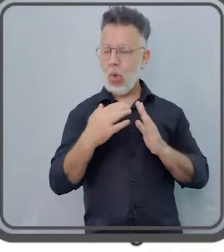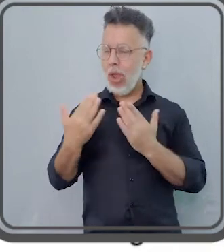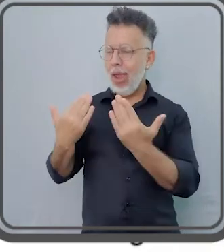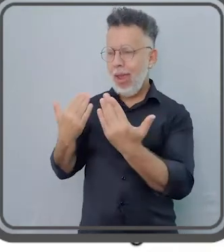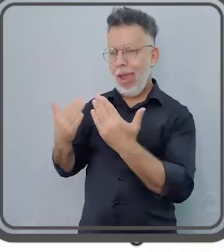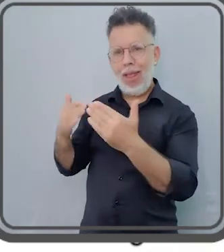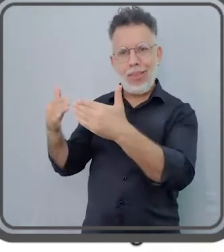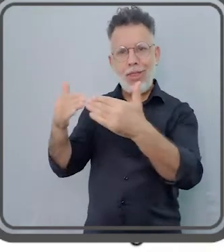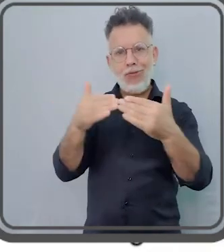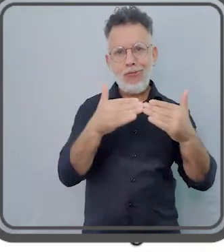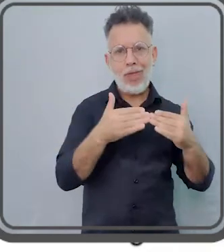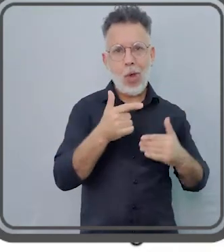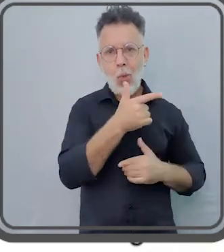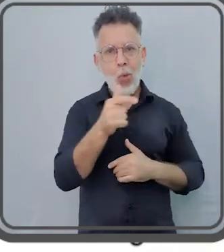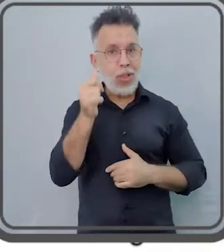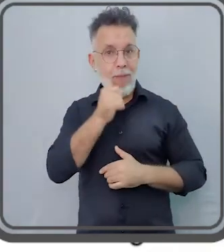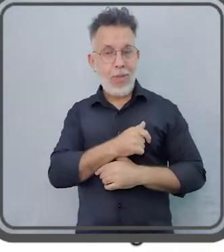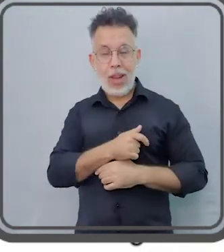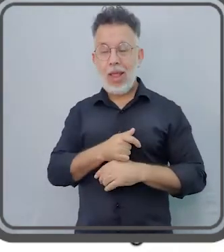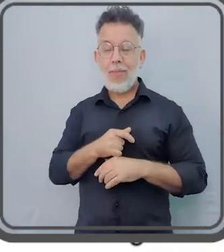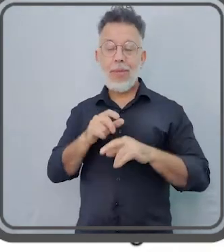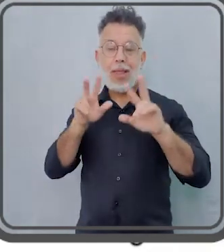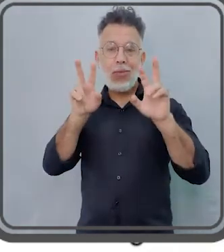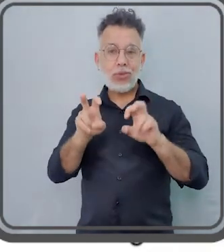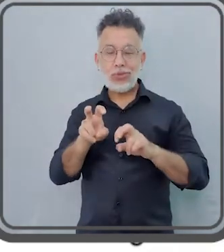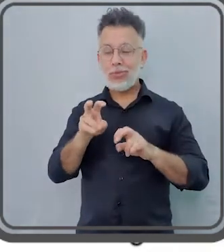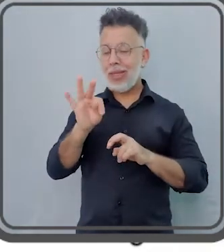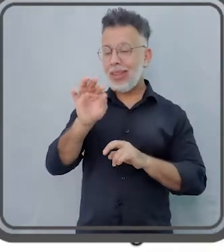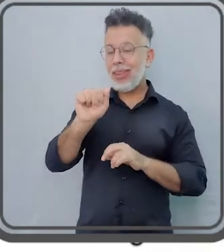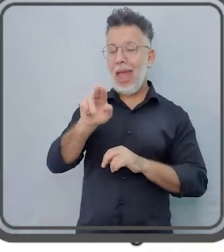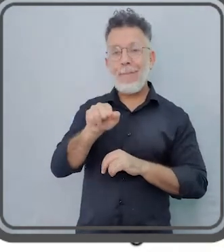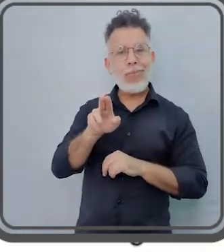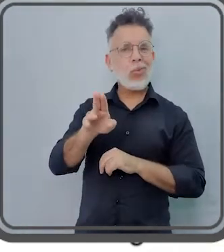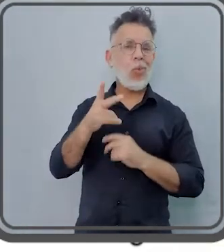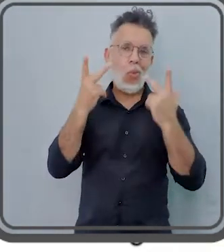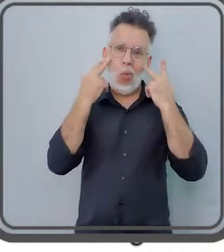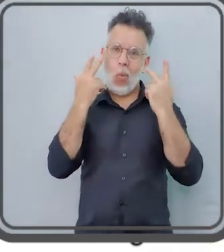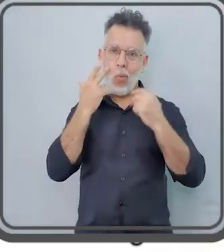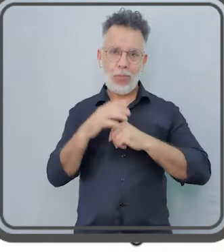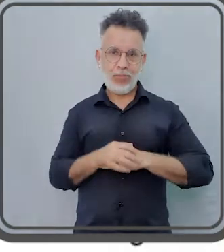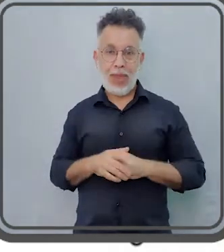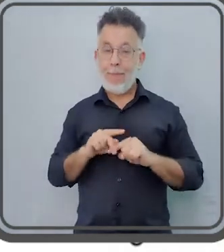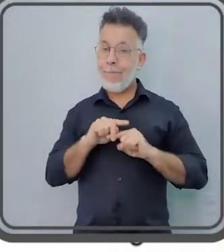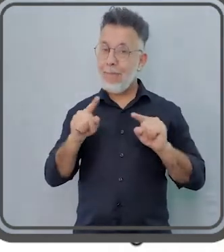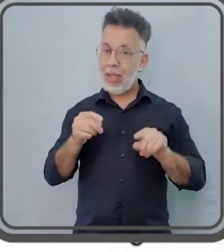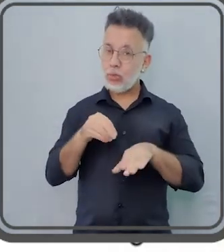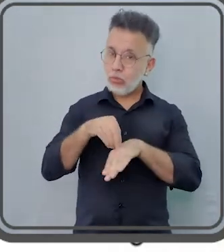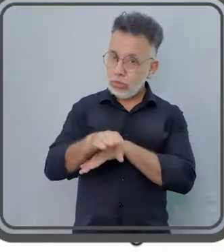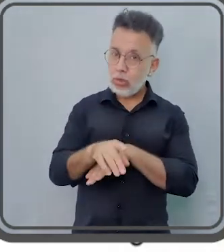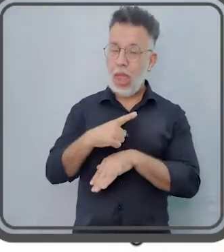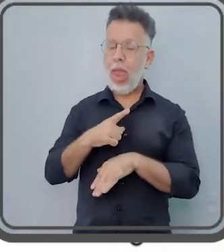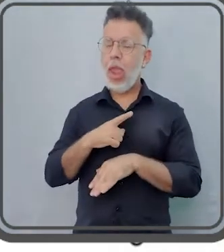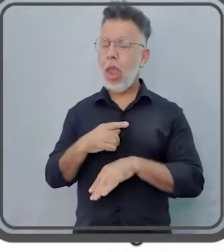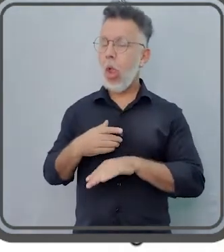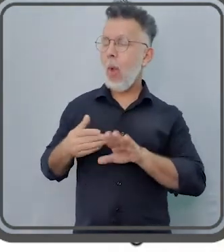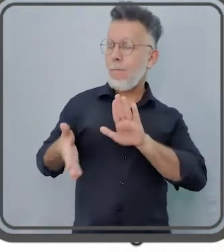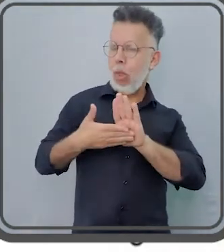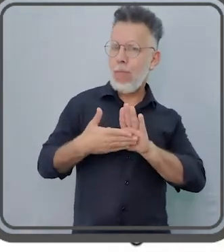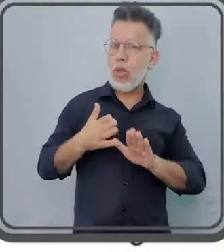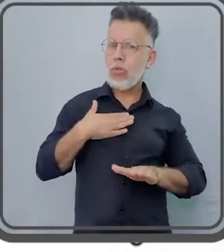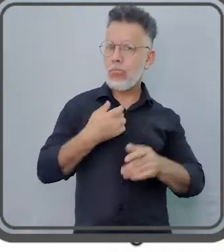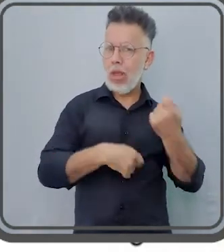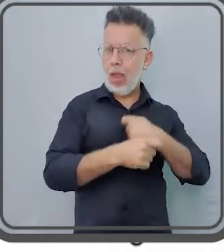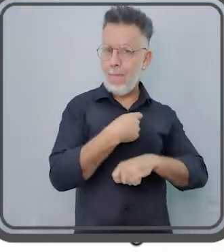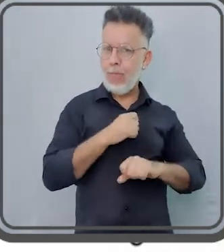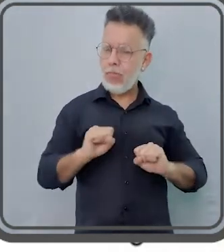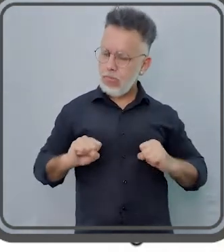de tabu, é muito comum. Então, mais uma dica, põe o propósito no negócio, porque eu acho que funciona, engaja,